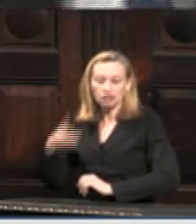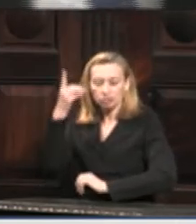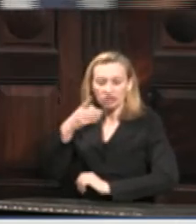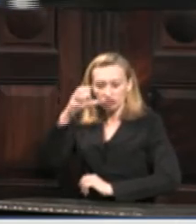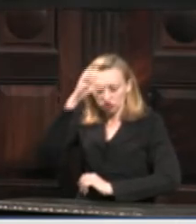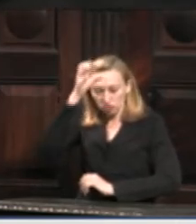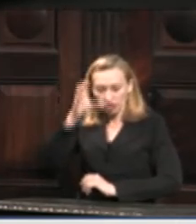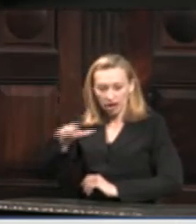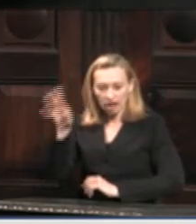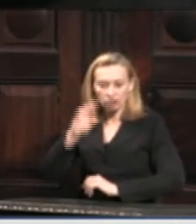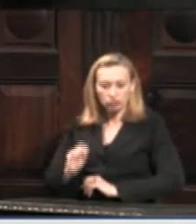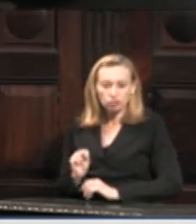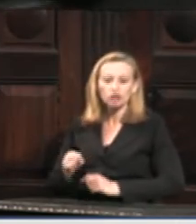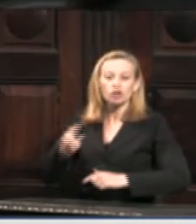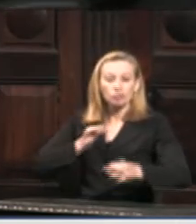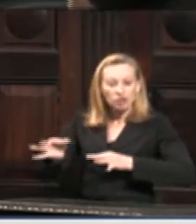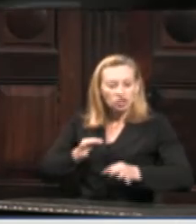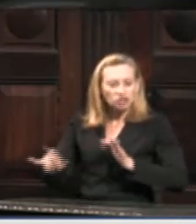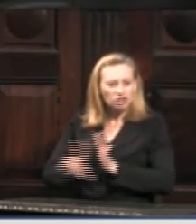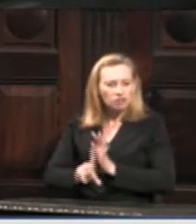Carlos. Projeto de lei número